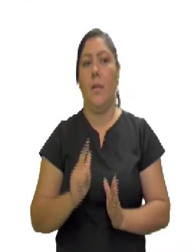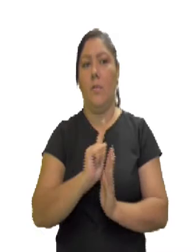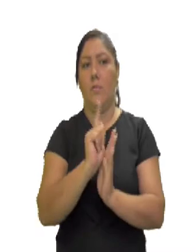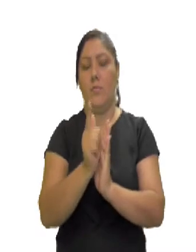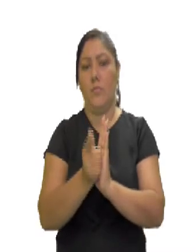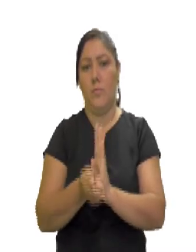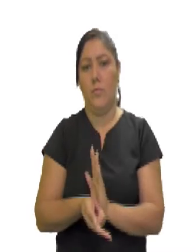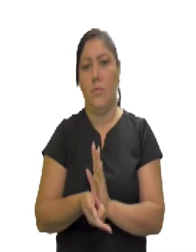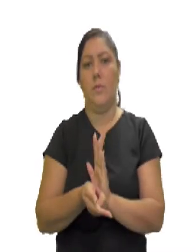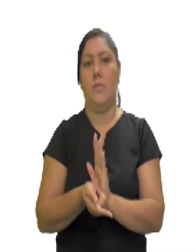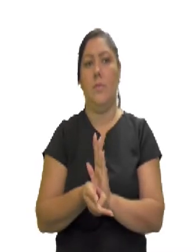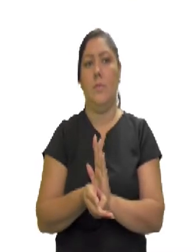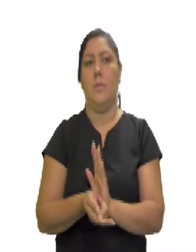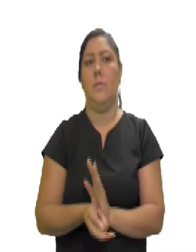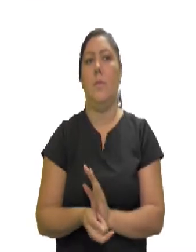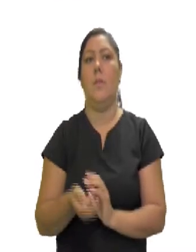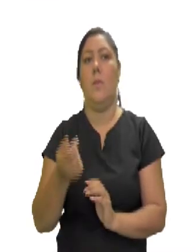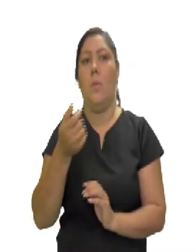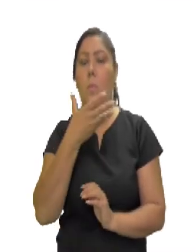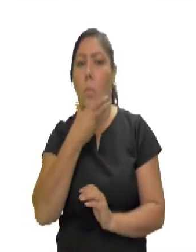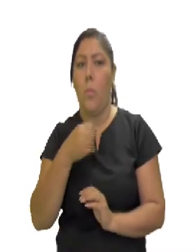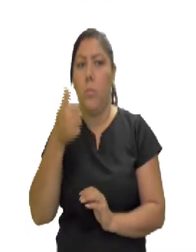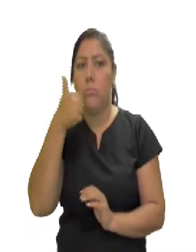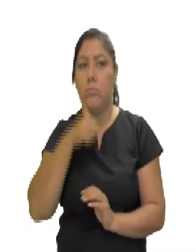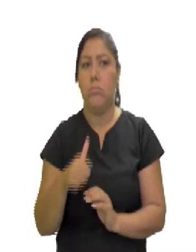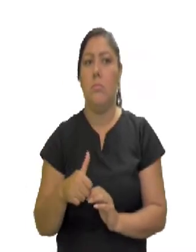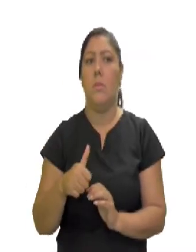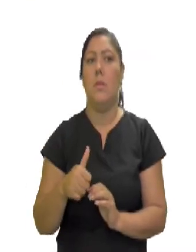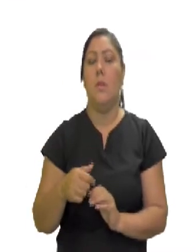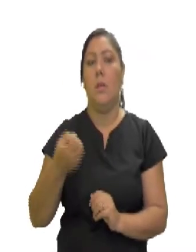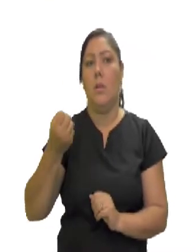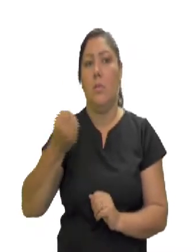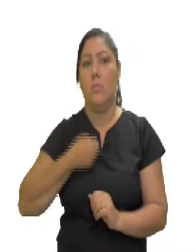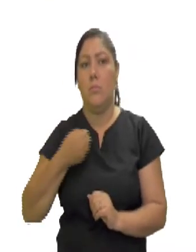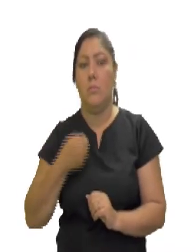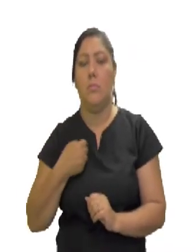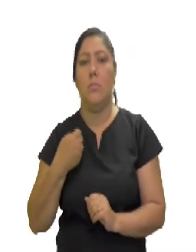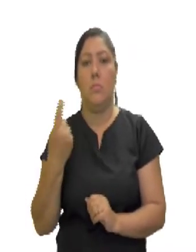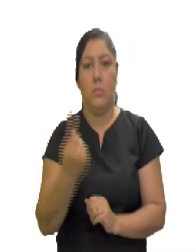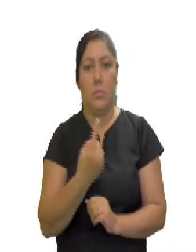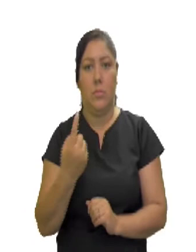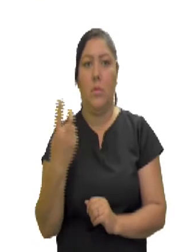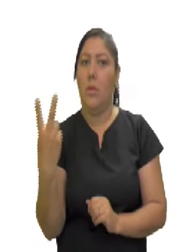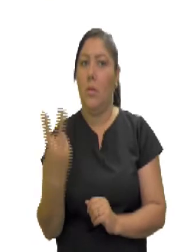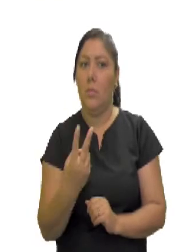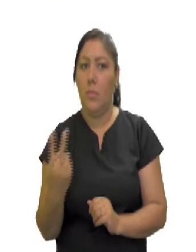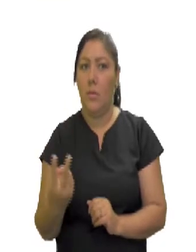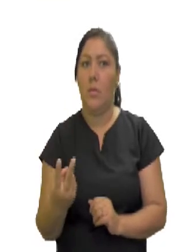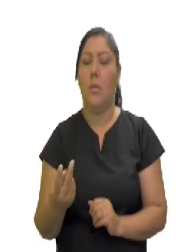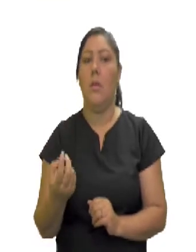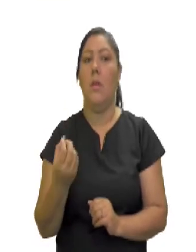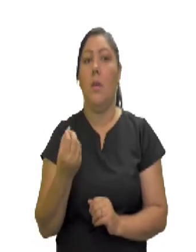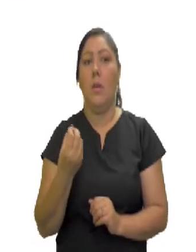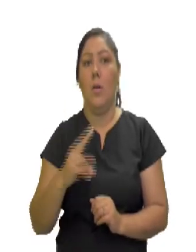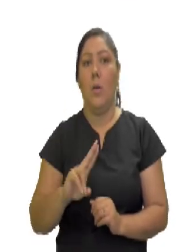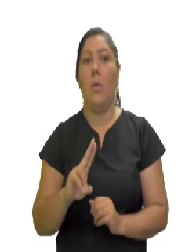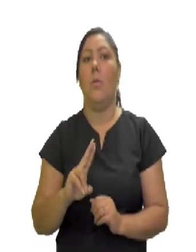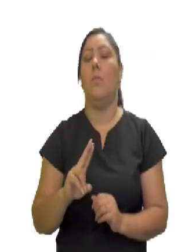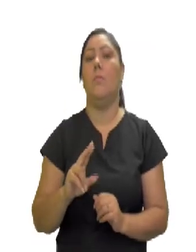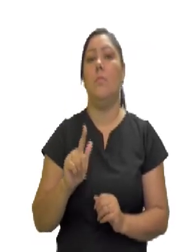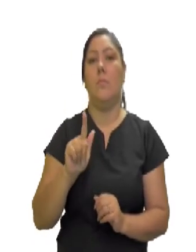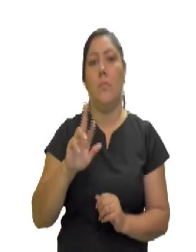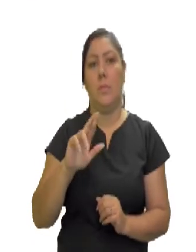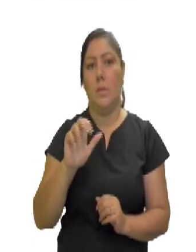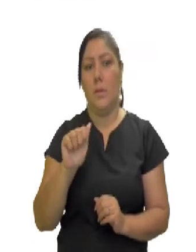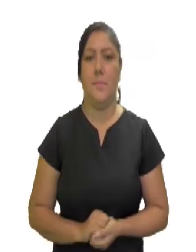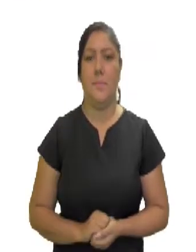e plural, e o grau, ou ele está no normal, no aumentativo ou no diminutivo.